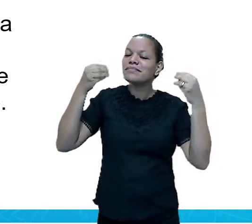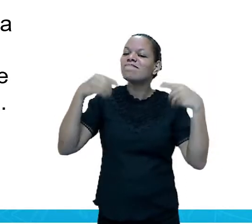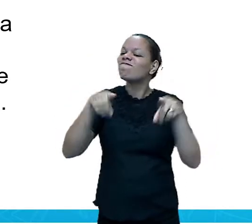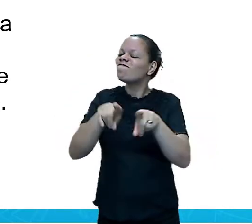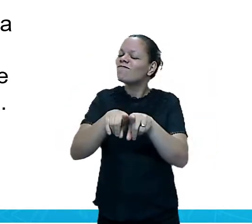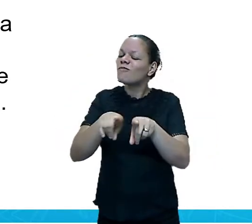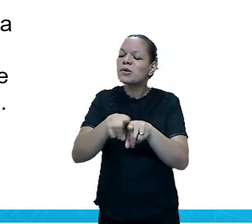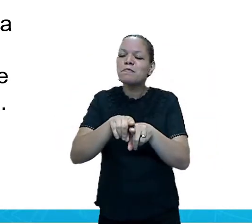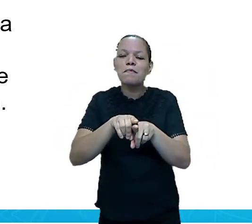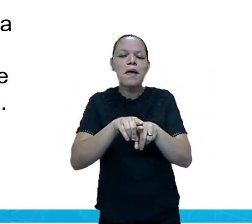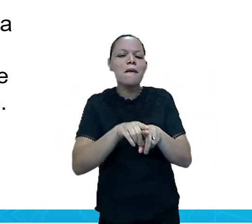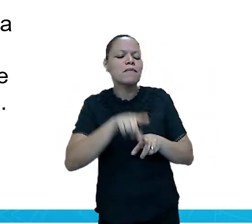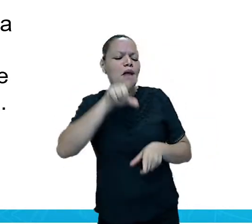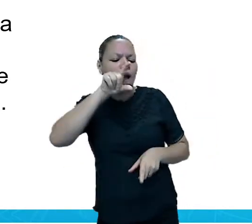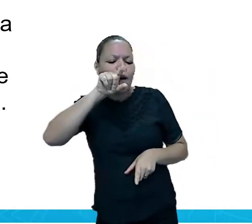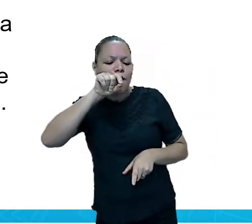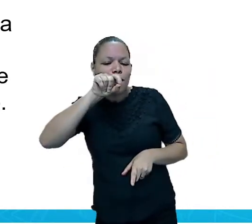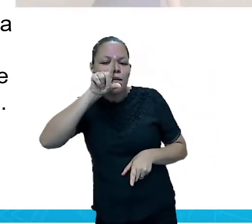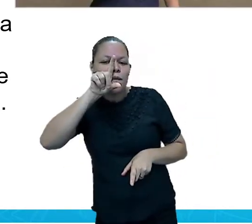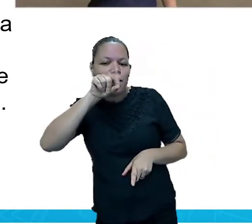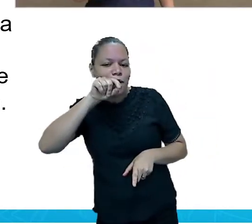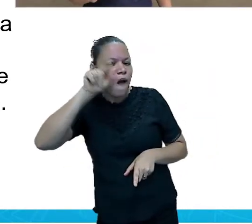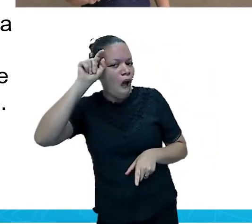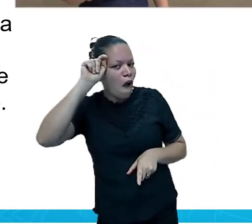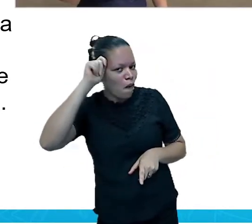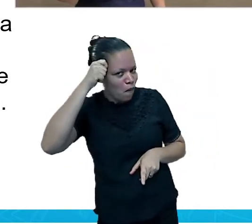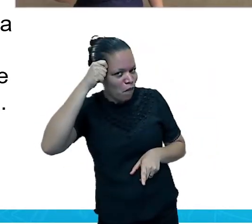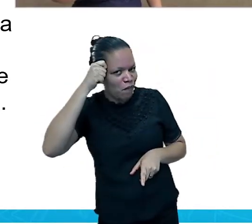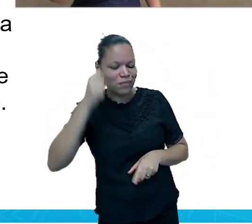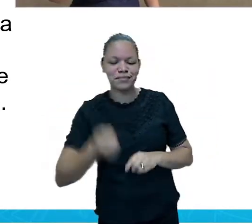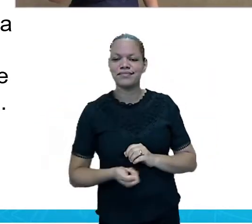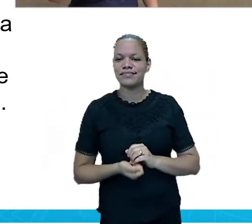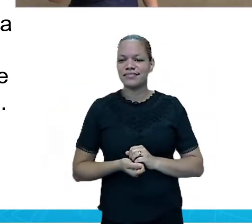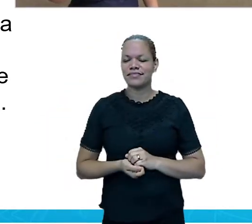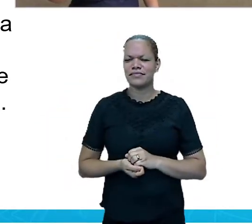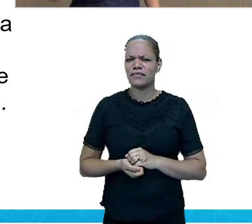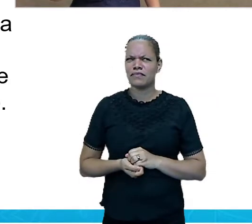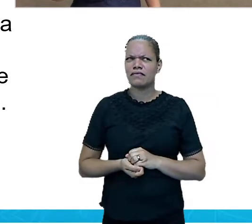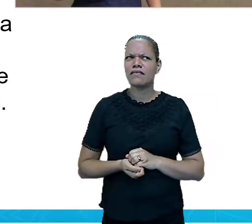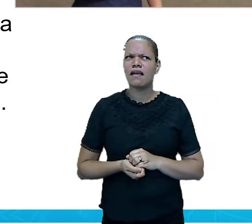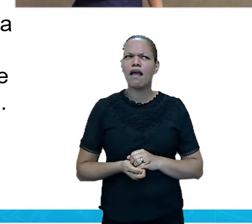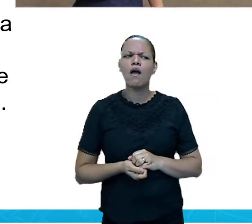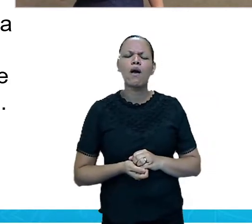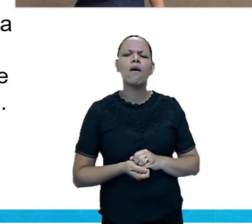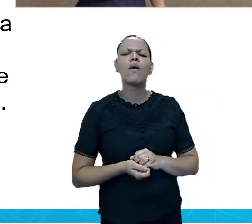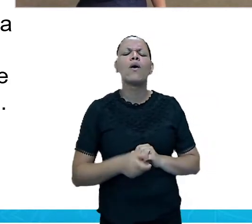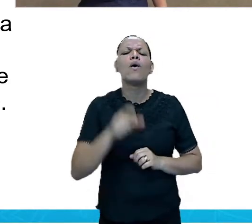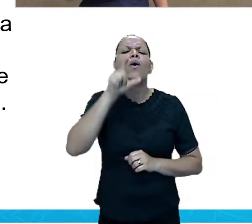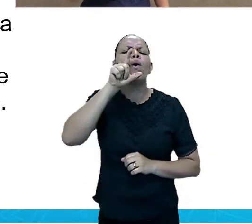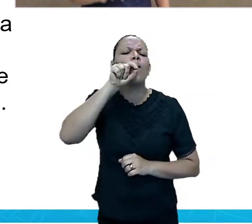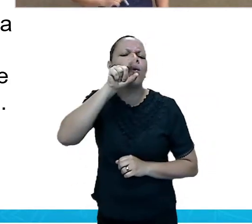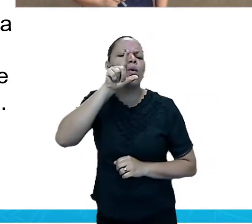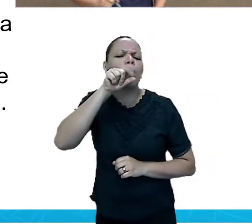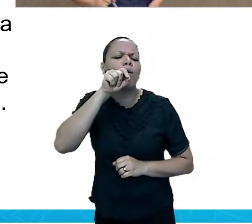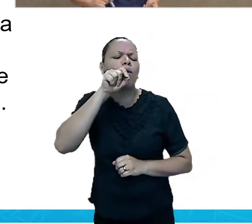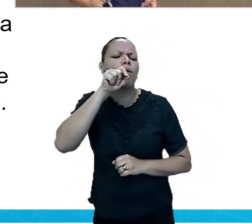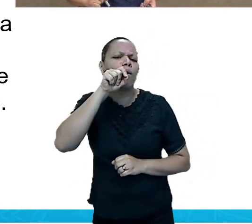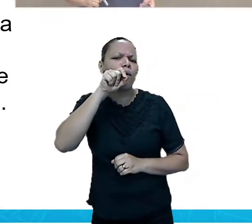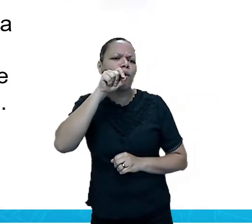corvo. Onde estava o corvo quando foi visto pela